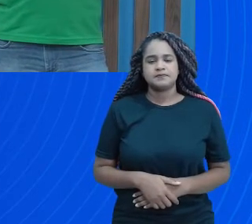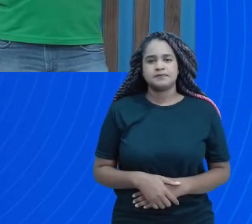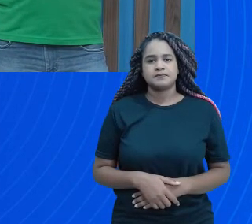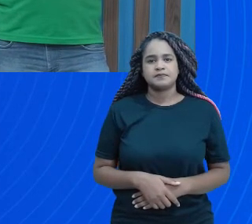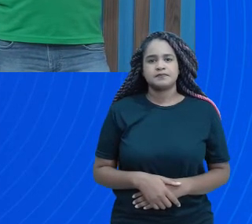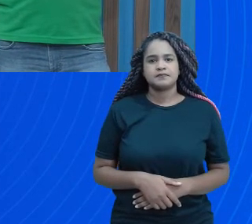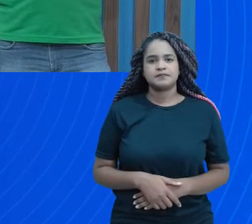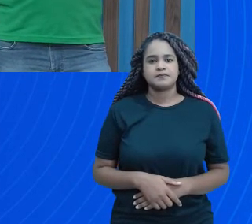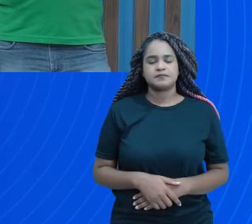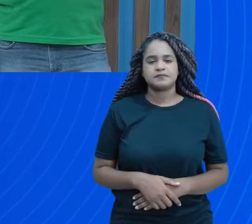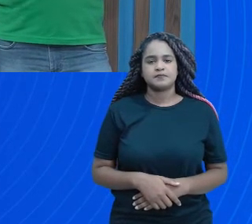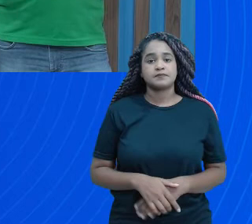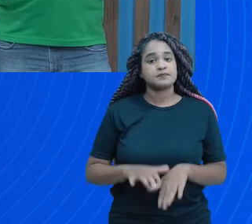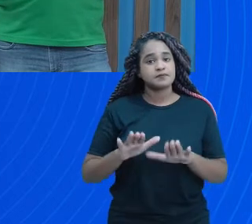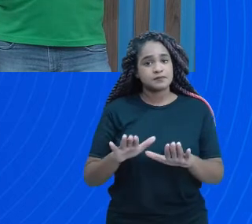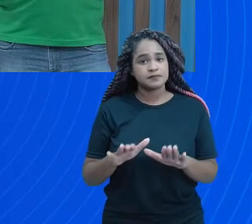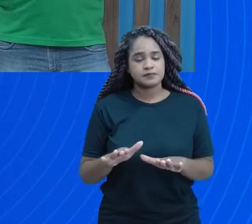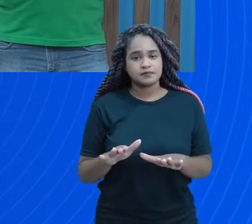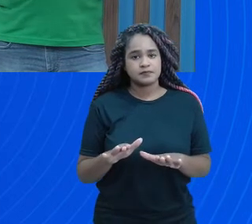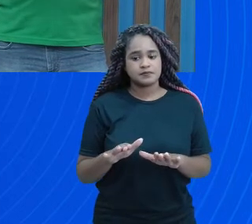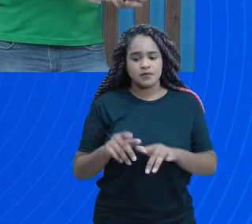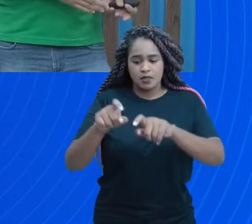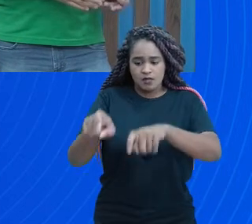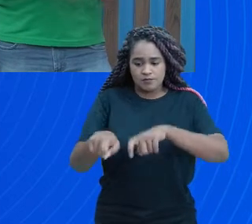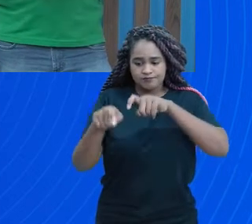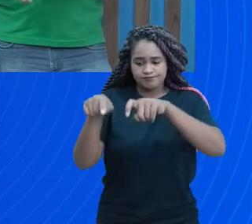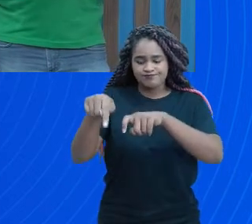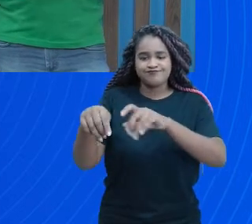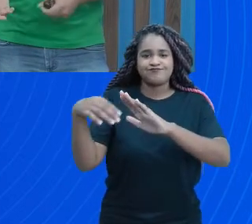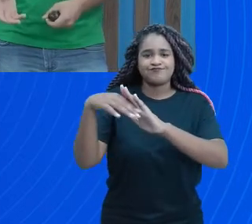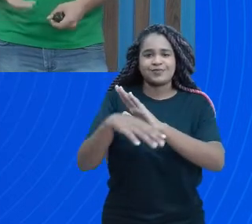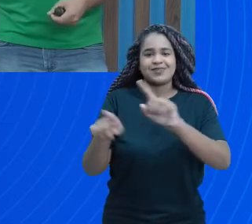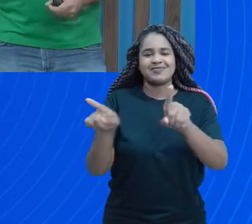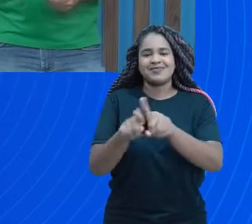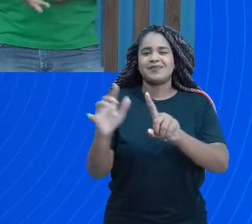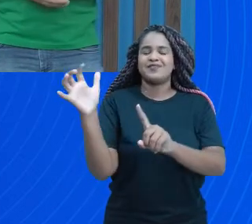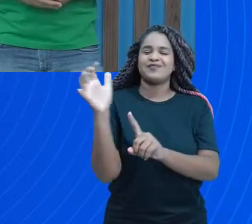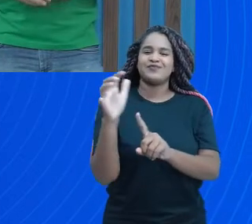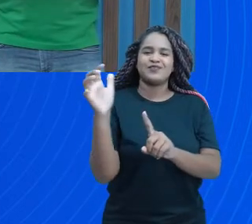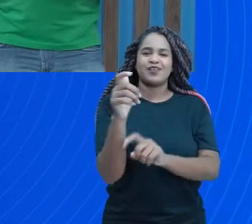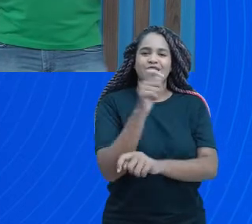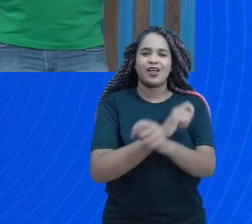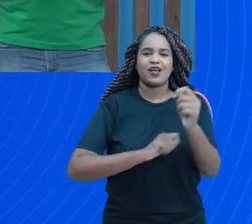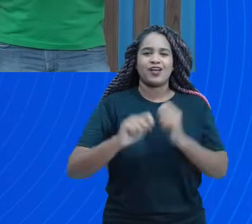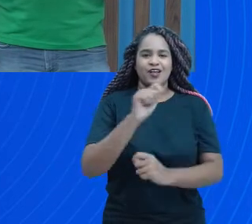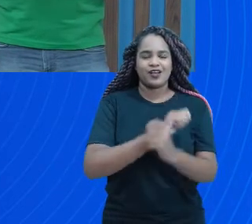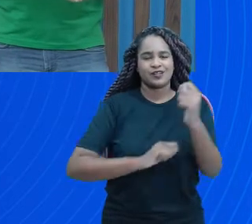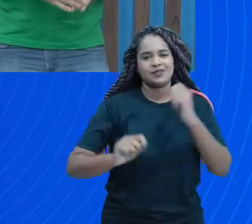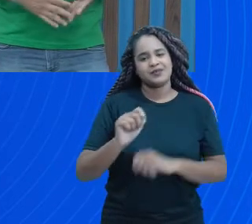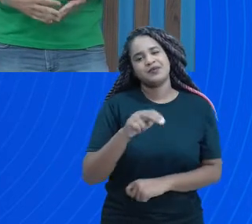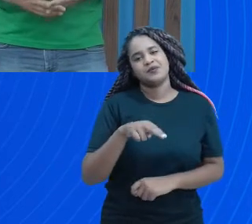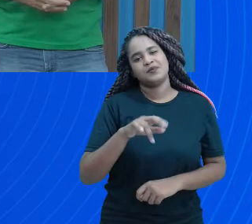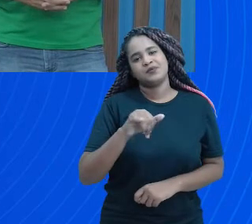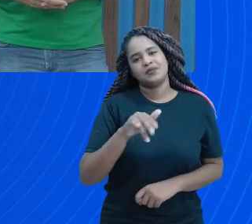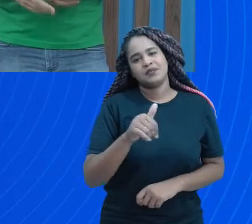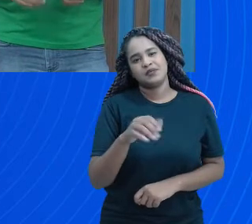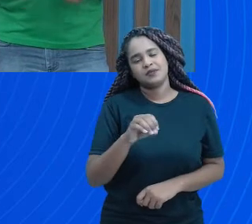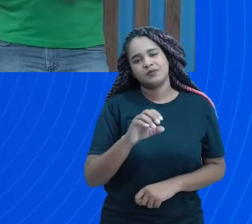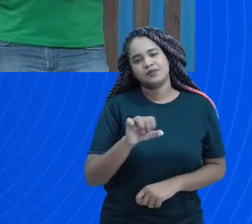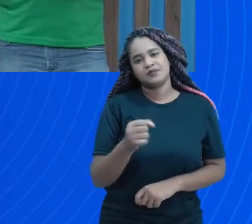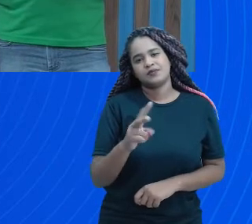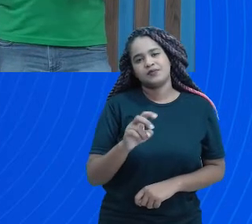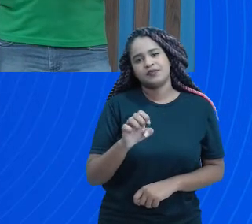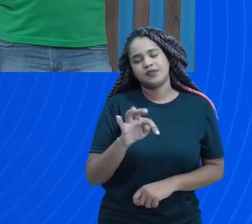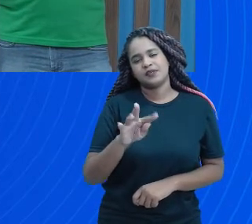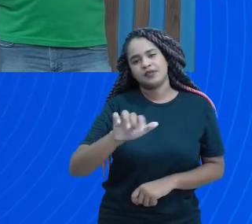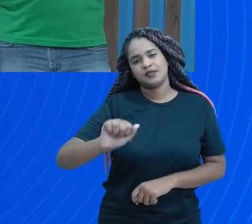Enfim, mas essa crise de abastecimento agrícola, ela afetou a economia da União Soviética também nas últimas décadas do século XX.